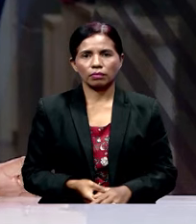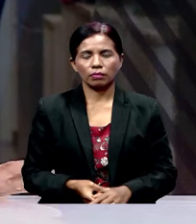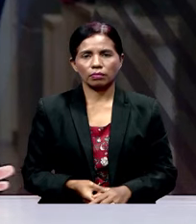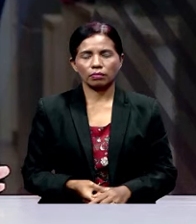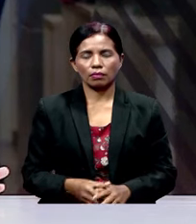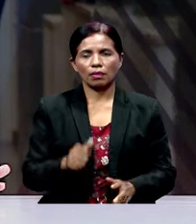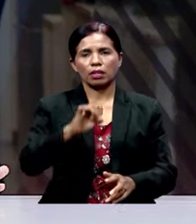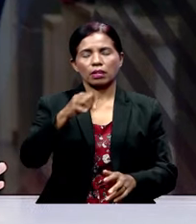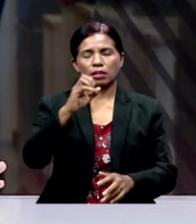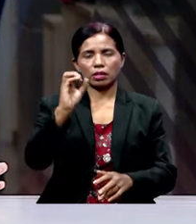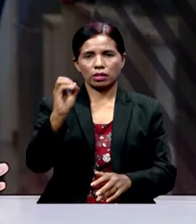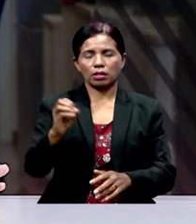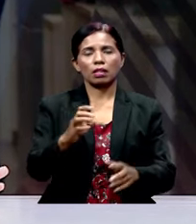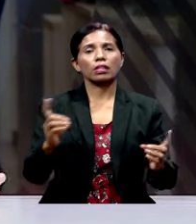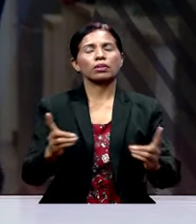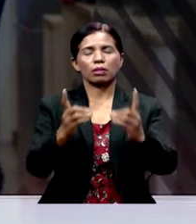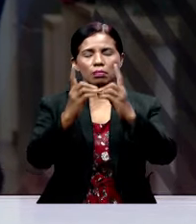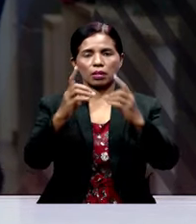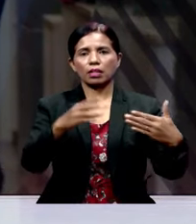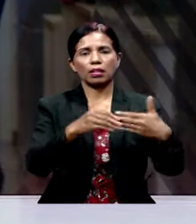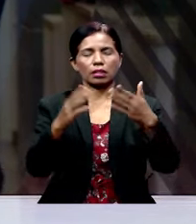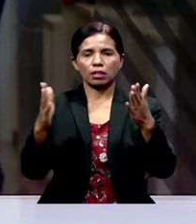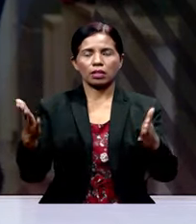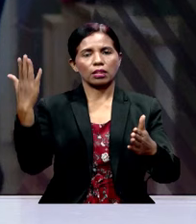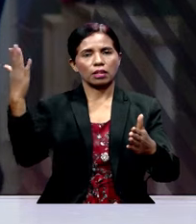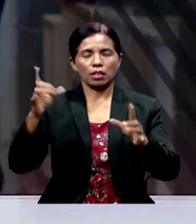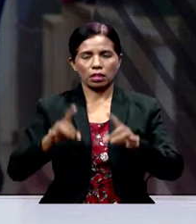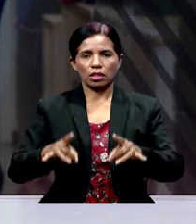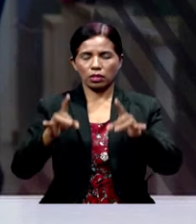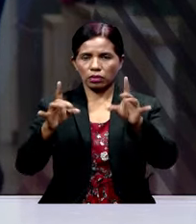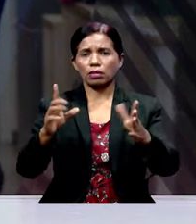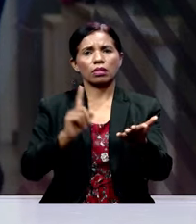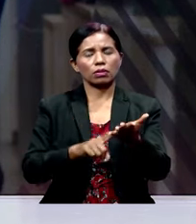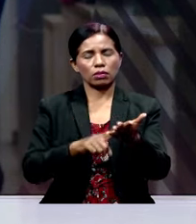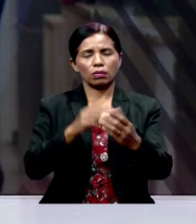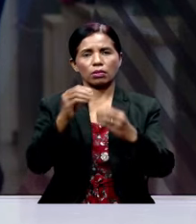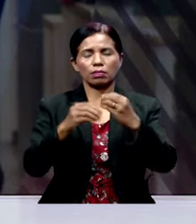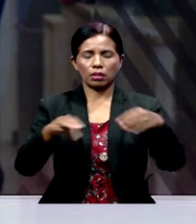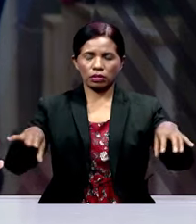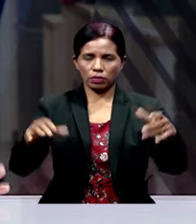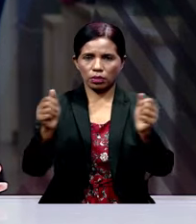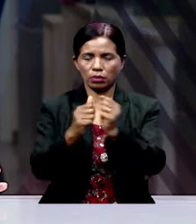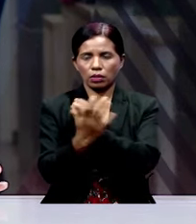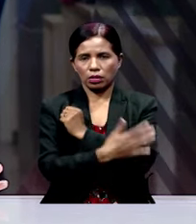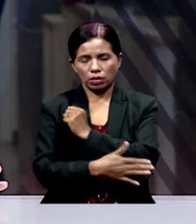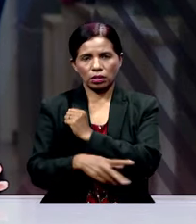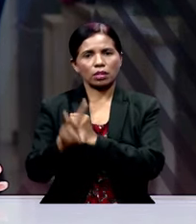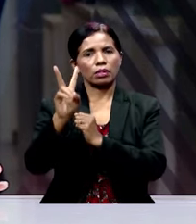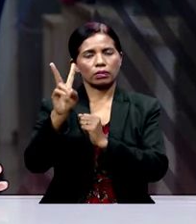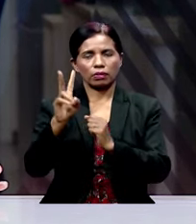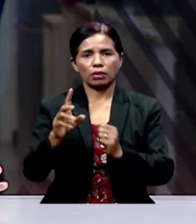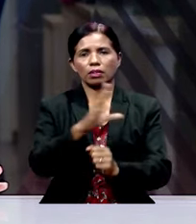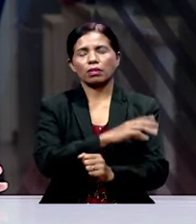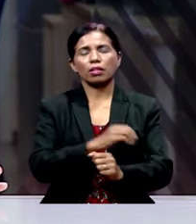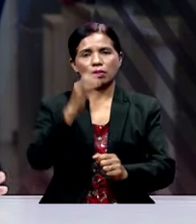Agio Pereira, hasoru, malu, líder, sira, husi, Norte Território Darwin Austrália, hodi, diskuti, konabá, kooperasaun, bilaterál, entre, rua